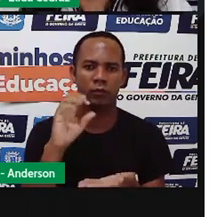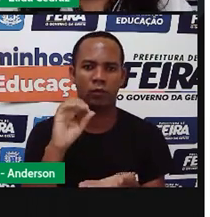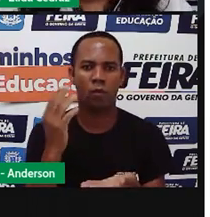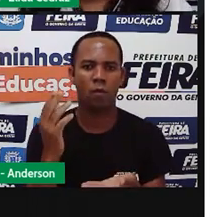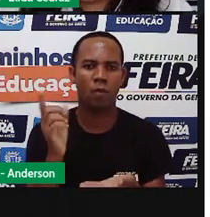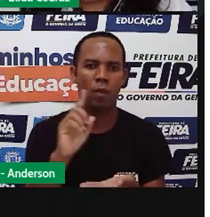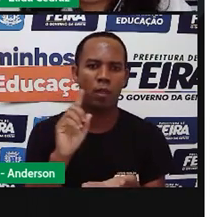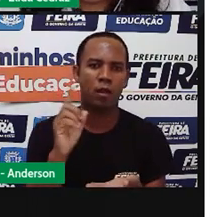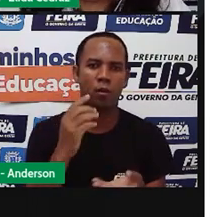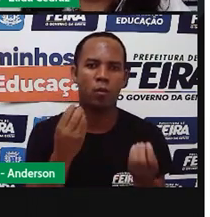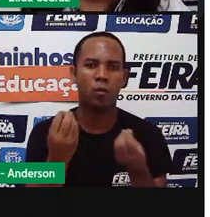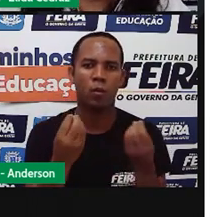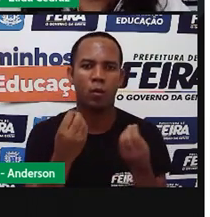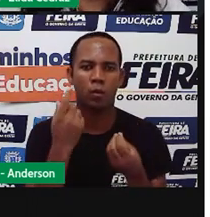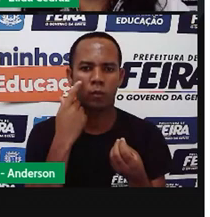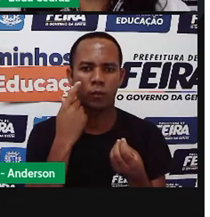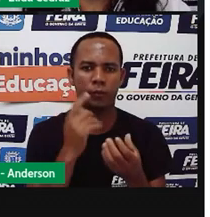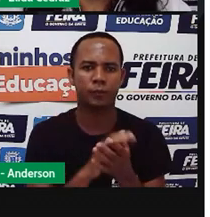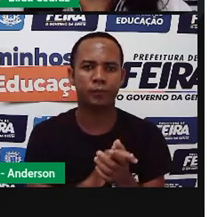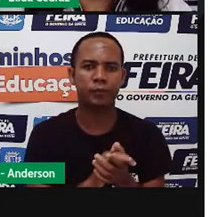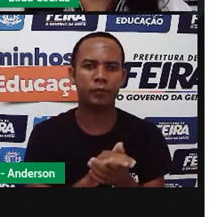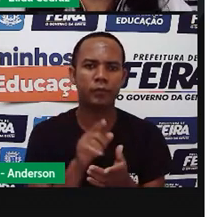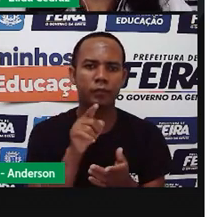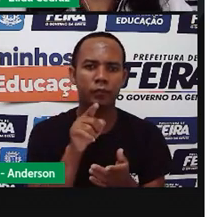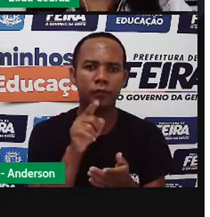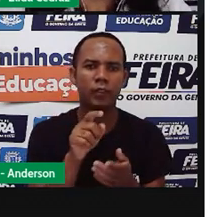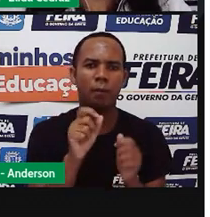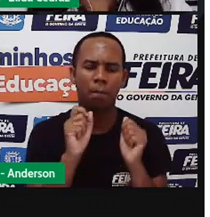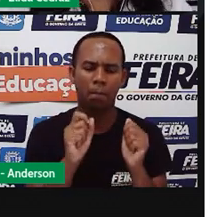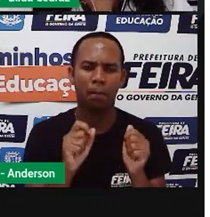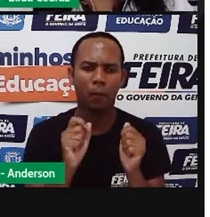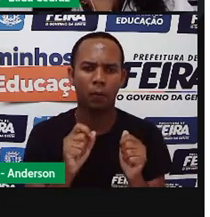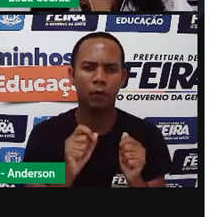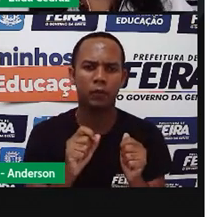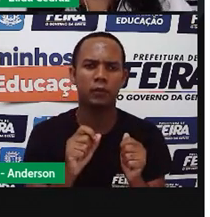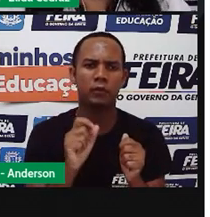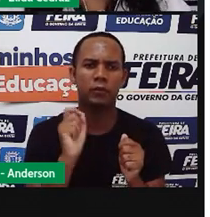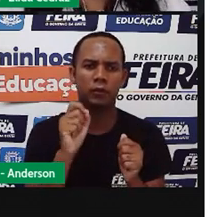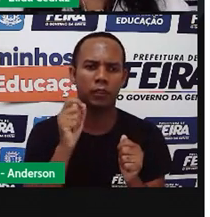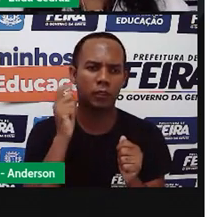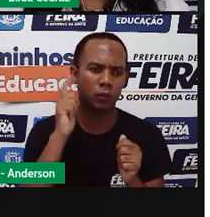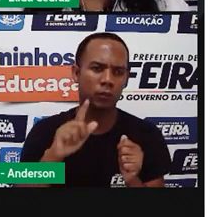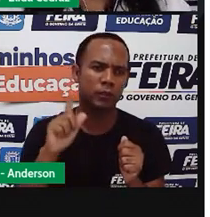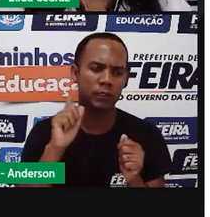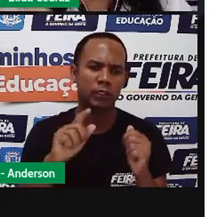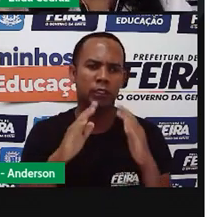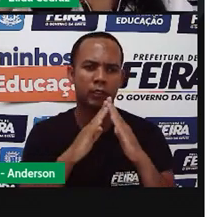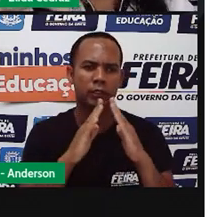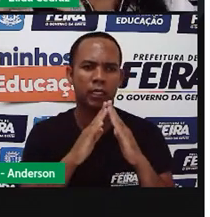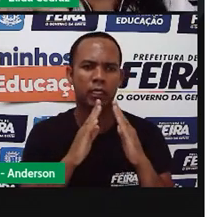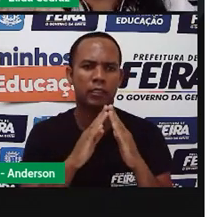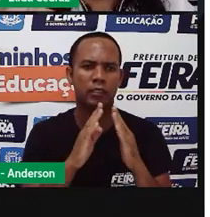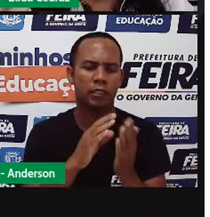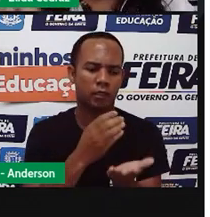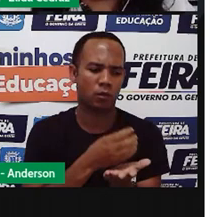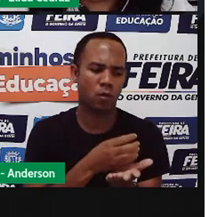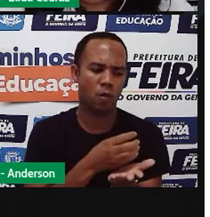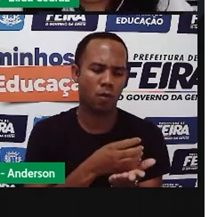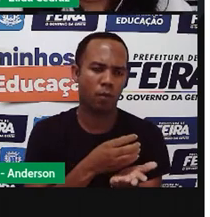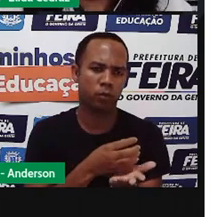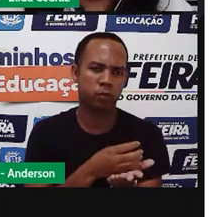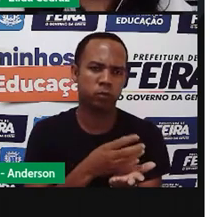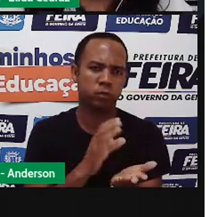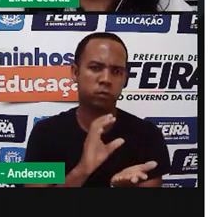5 copos de 200 ml. Aqui você pode tentar na sua casa com aquele copinho